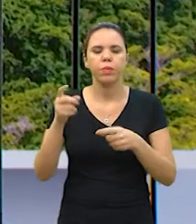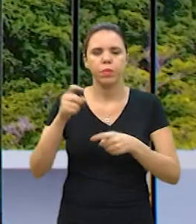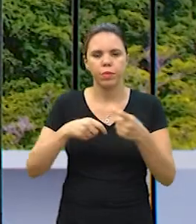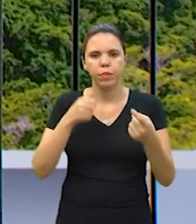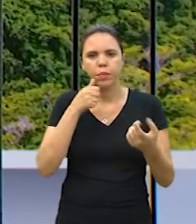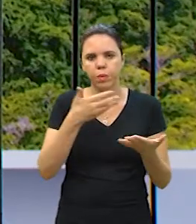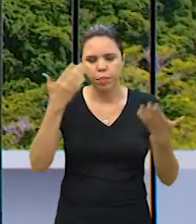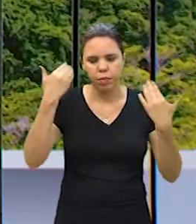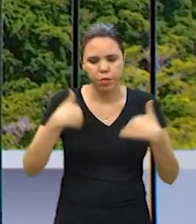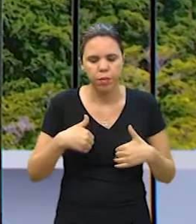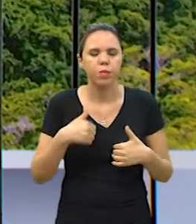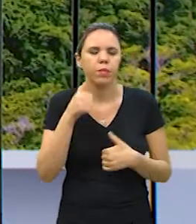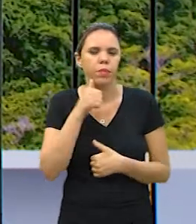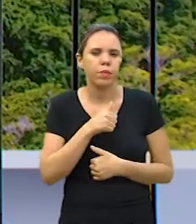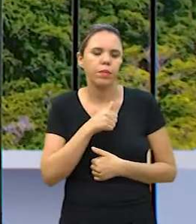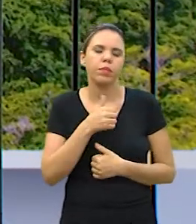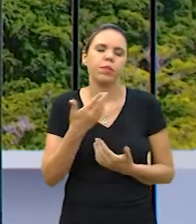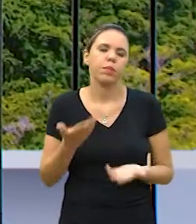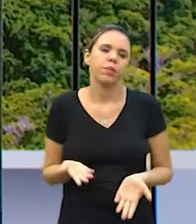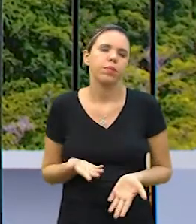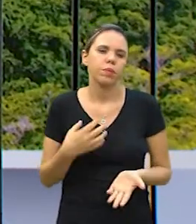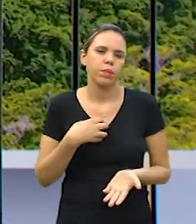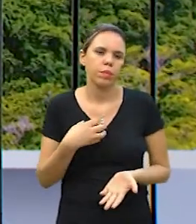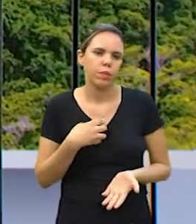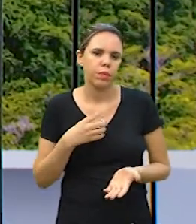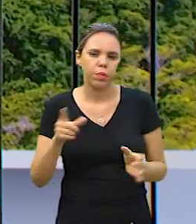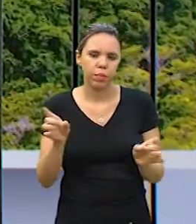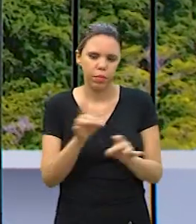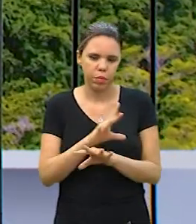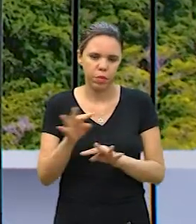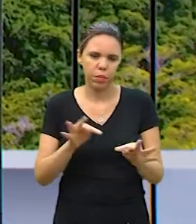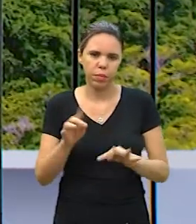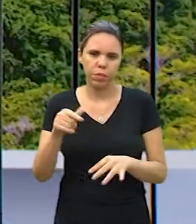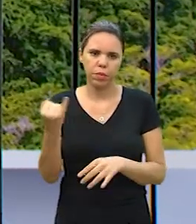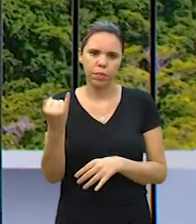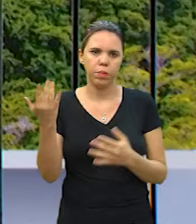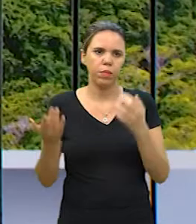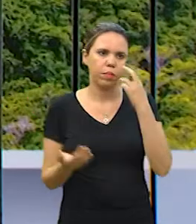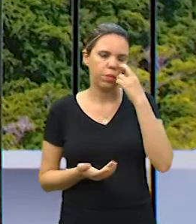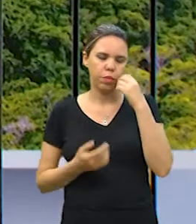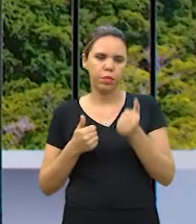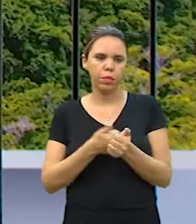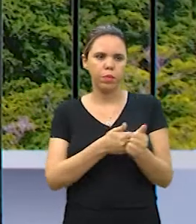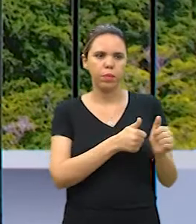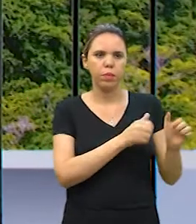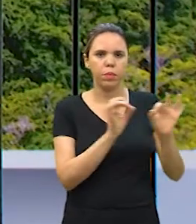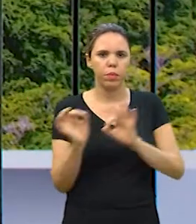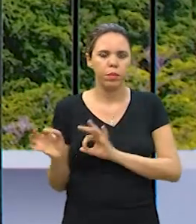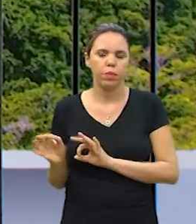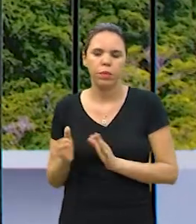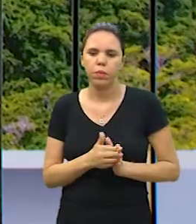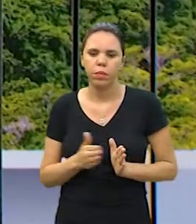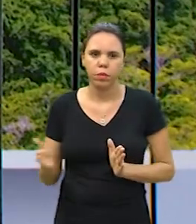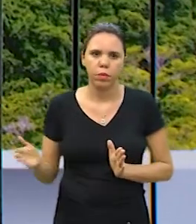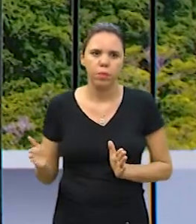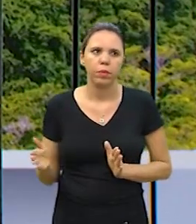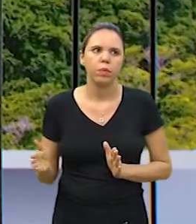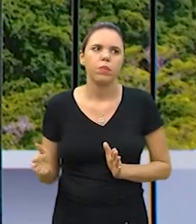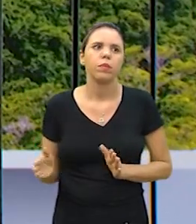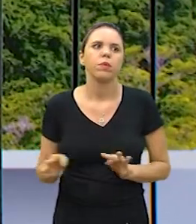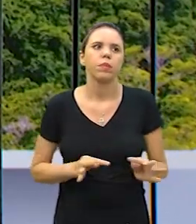da sexualidade da mulher, aquilo o pós também é muito importante, sim, né? O acompanhamento, né?